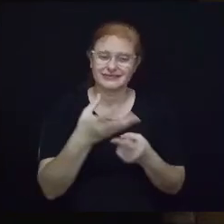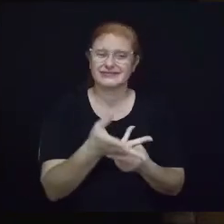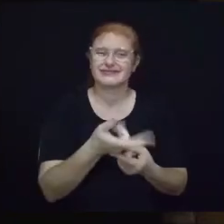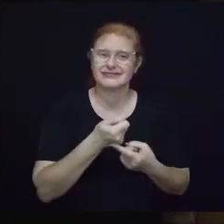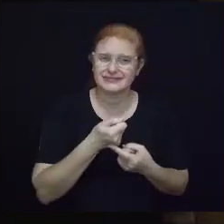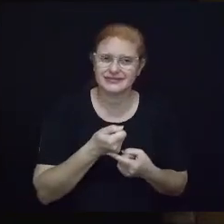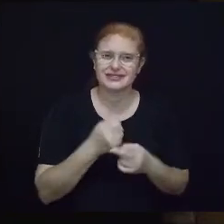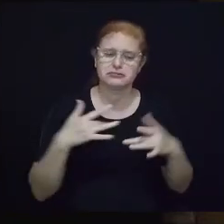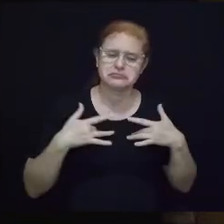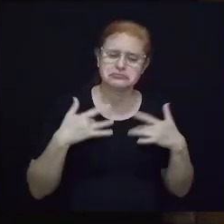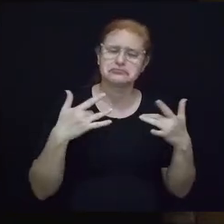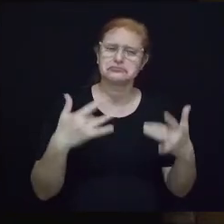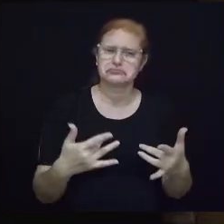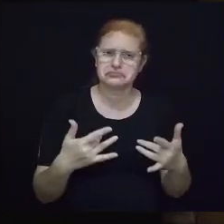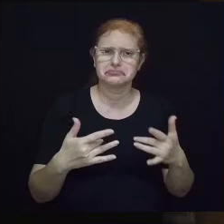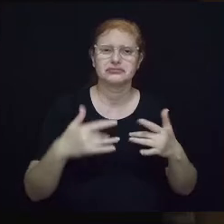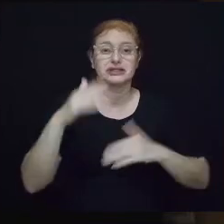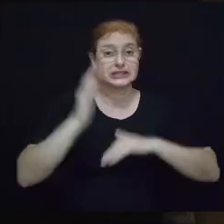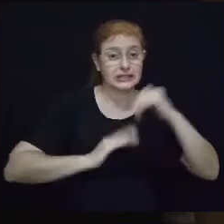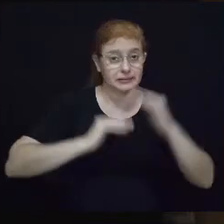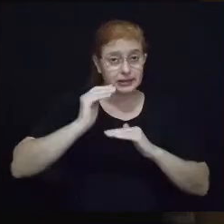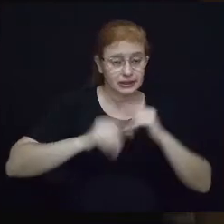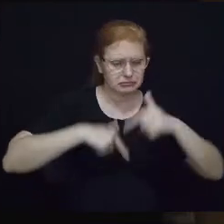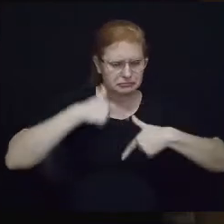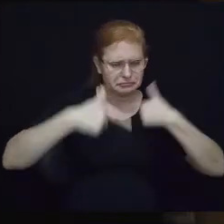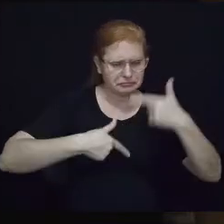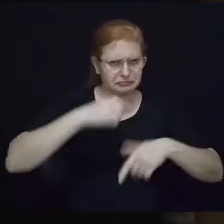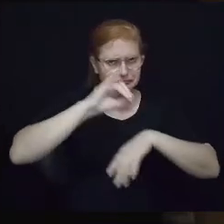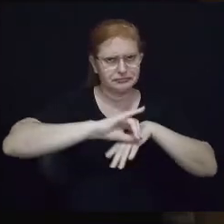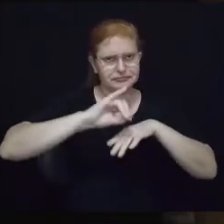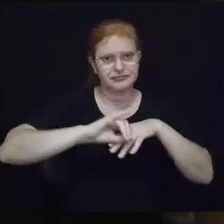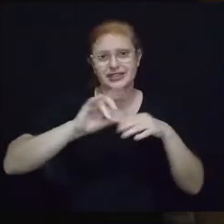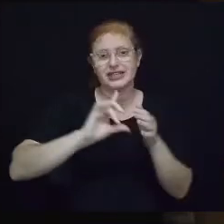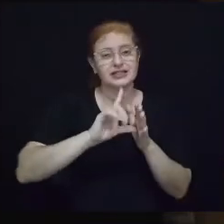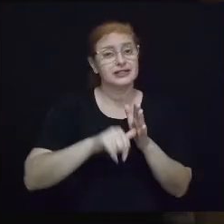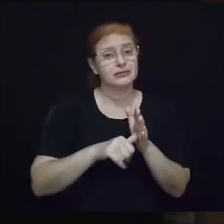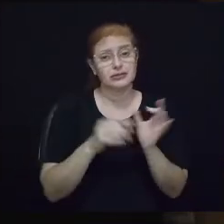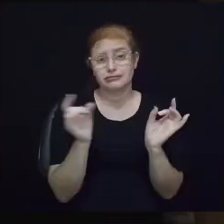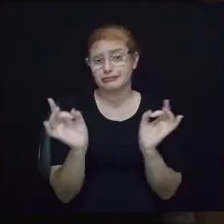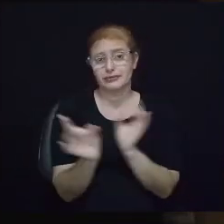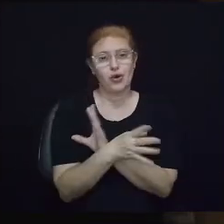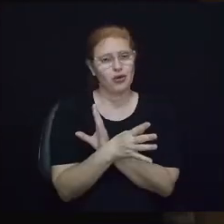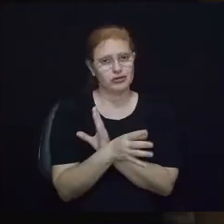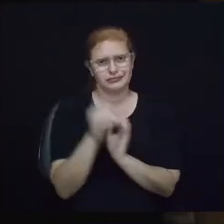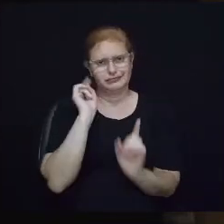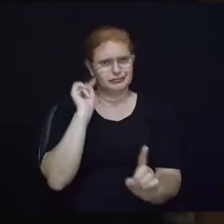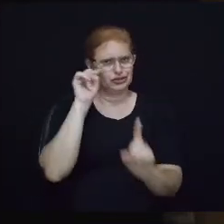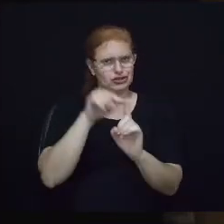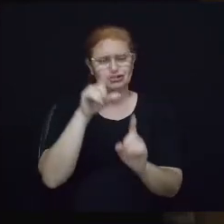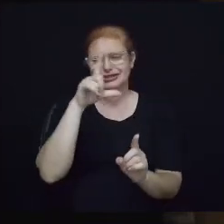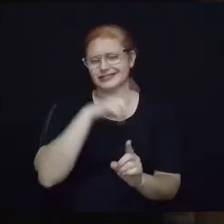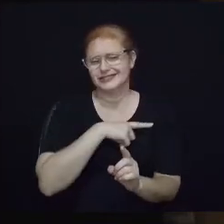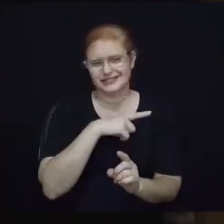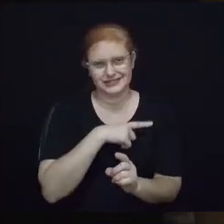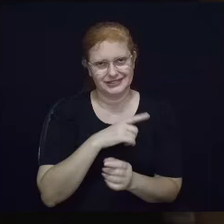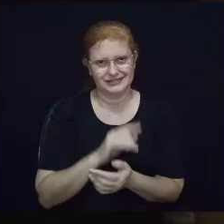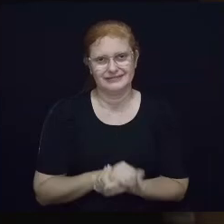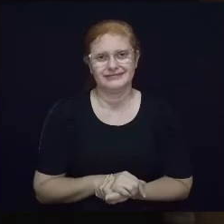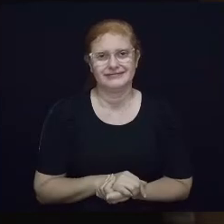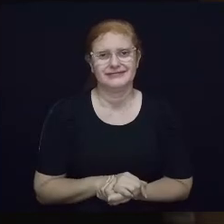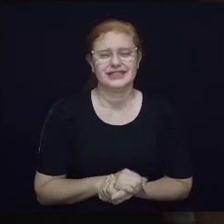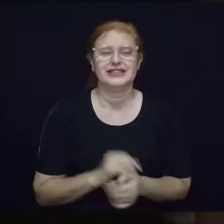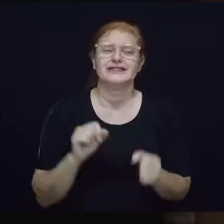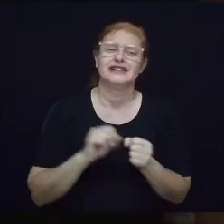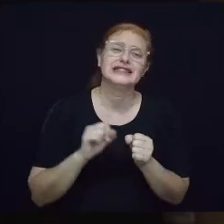e me dedicando à execução das peças. Depois já foi cumprido o objetivo que eu tinha